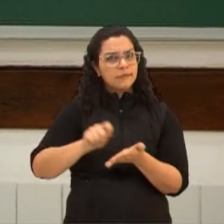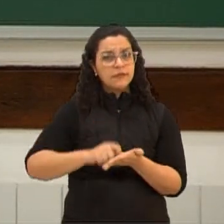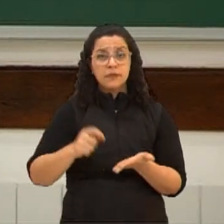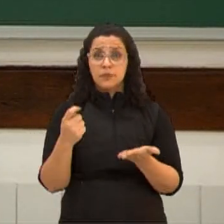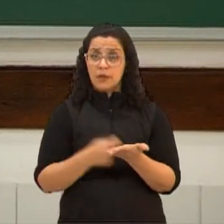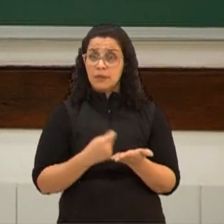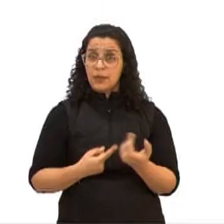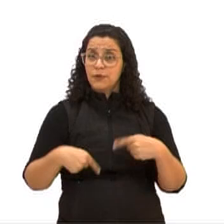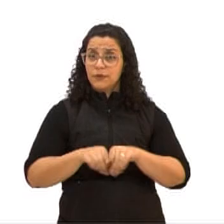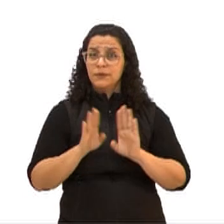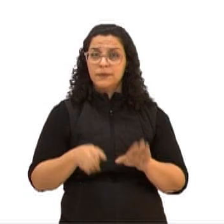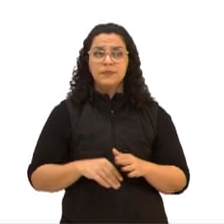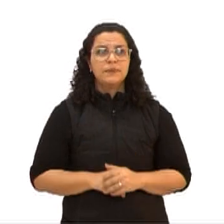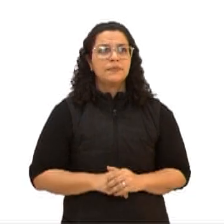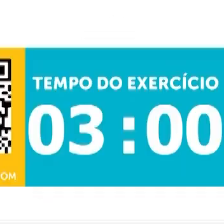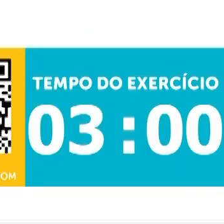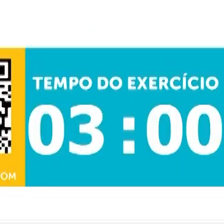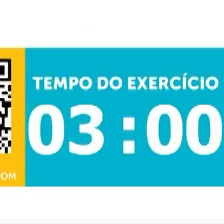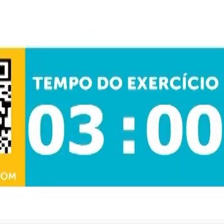seu caderno e eu já volto.